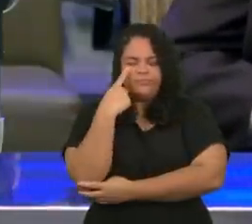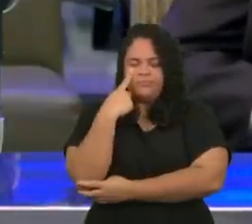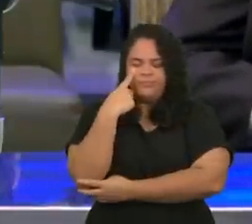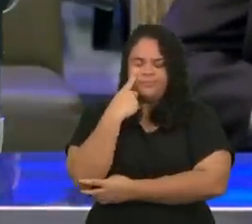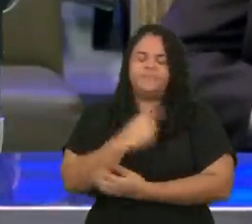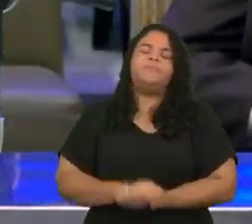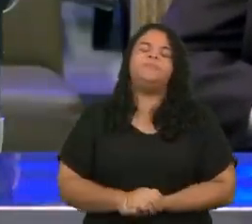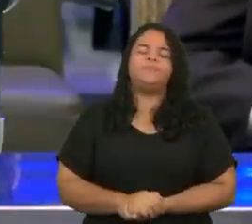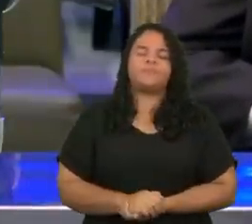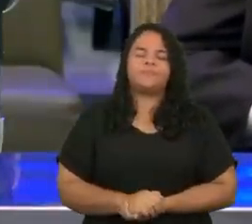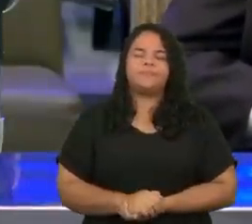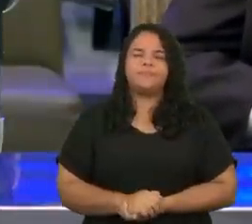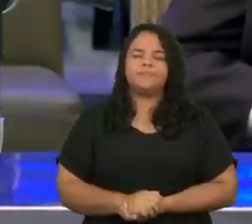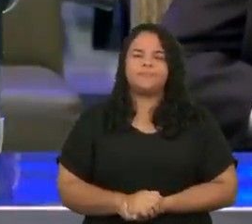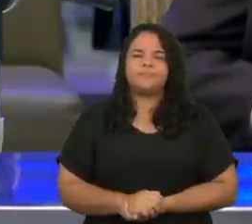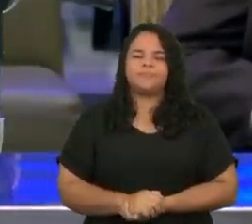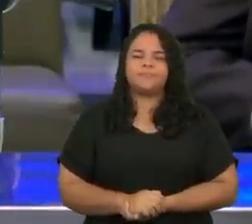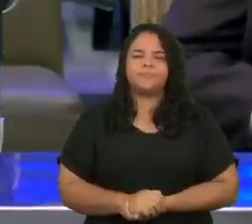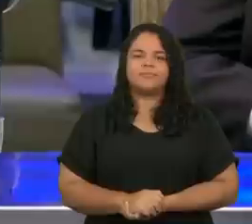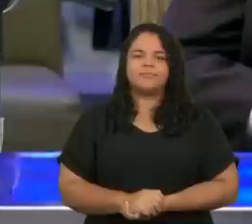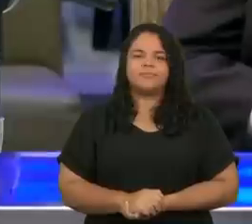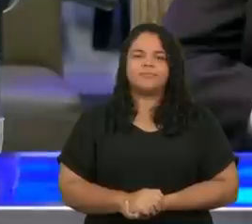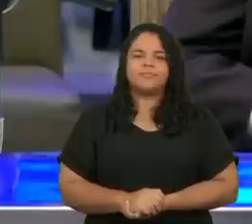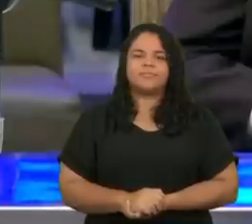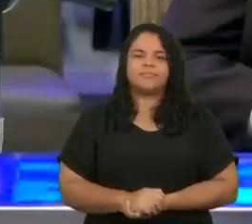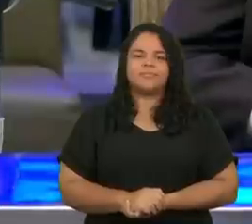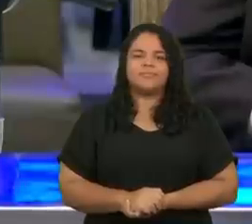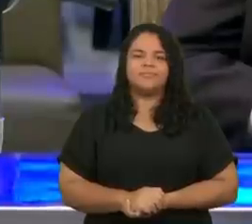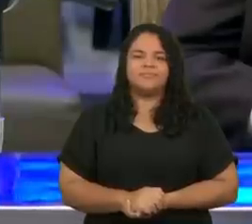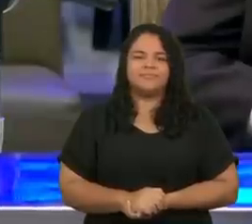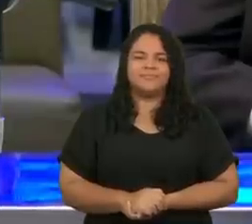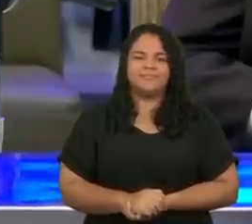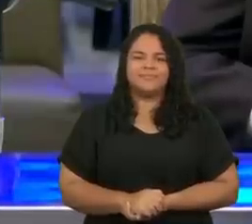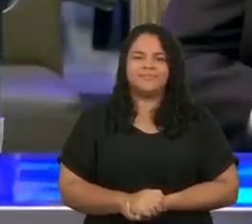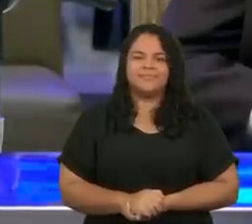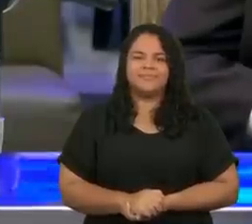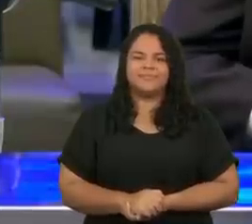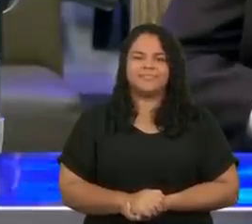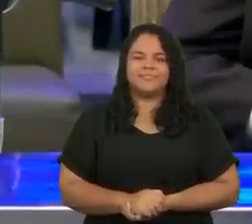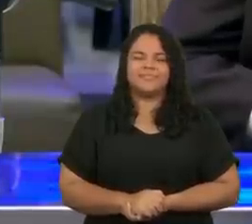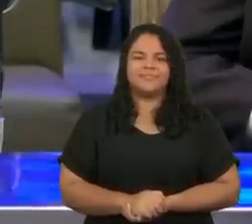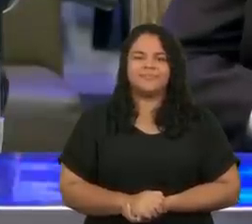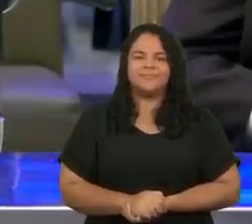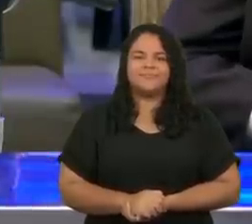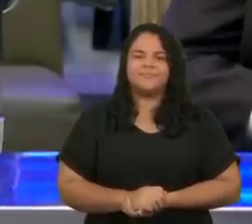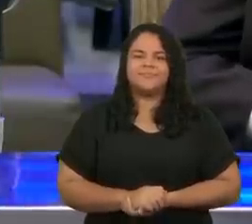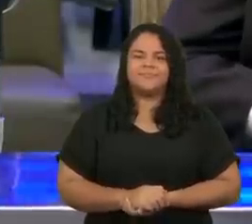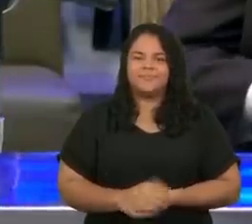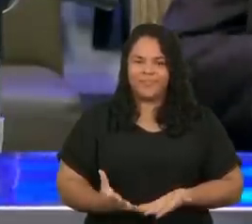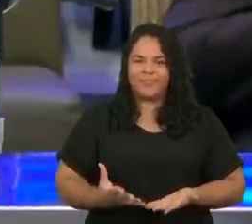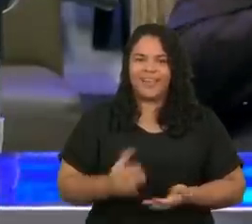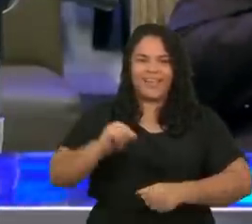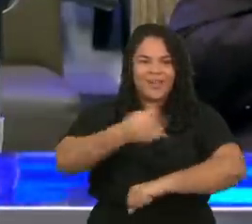é a filha de Jacó principalmente em uma família patriarcal